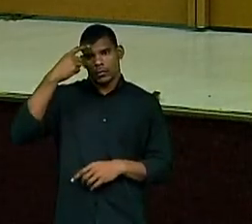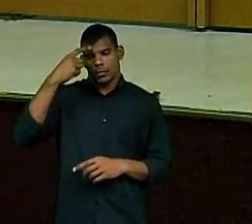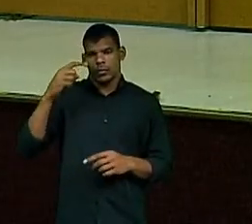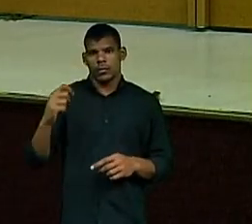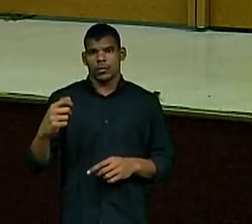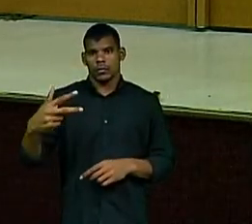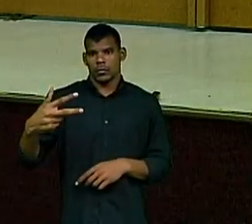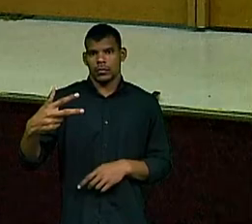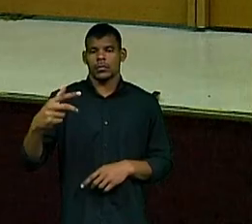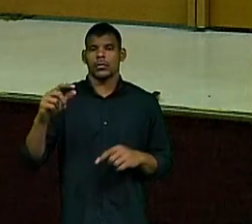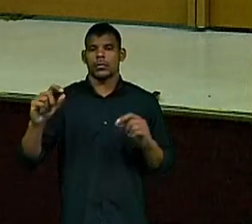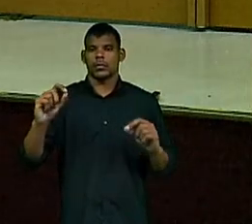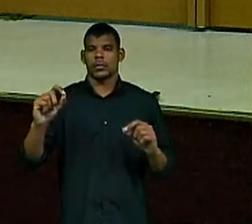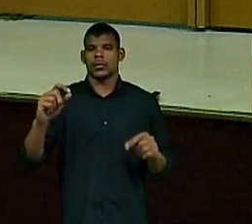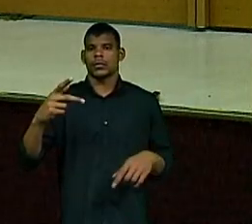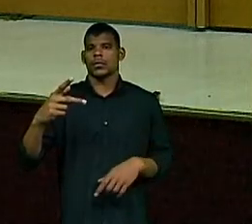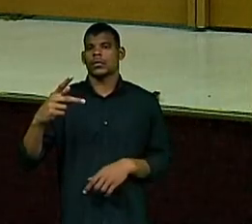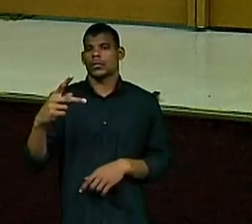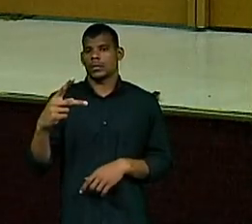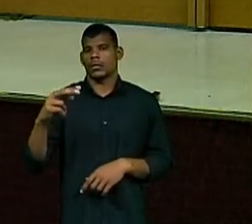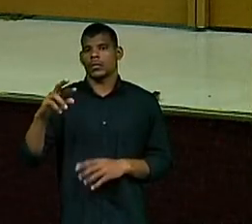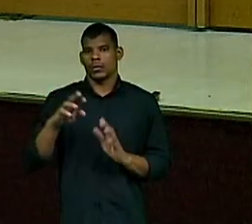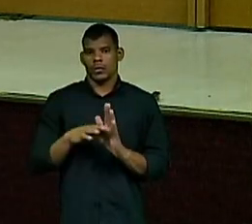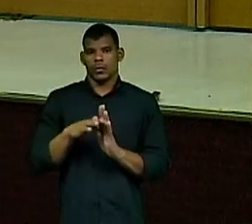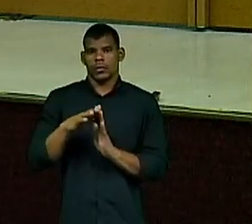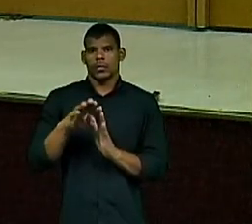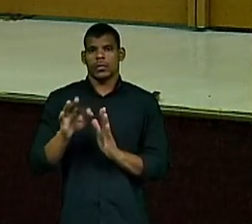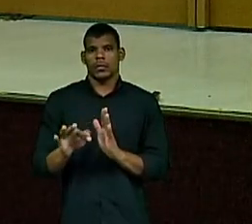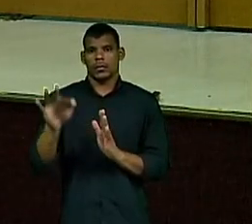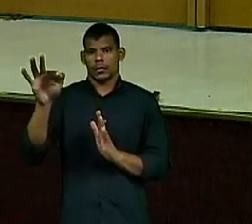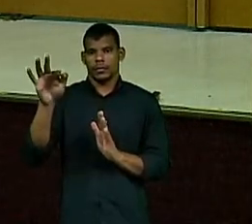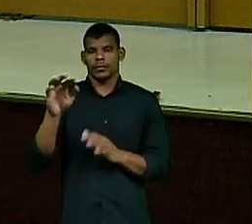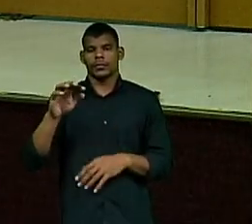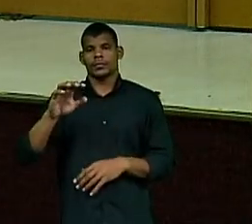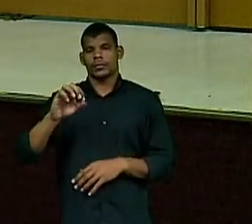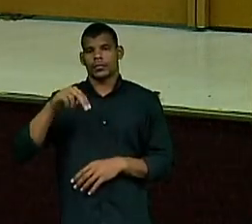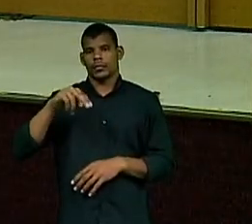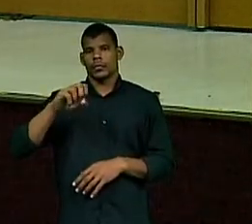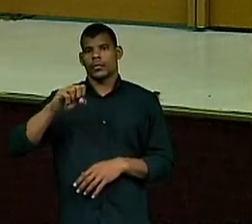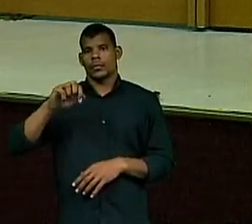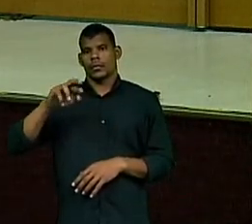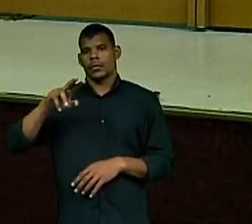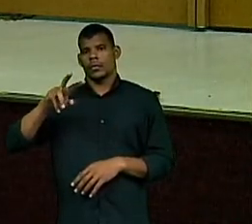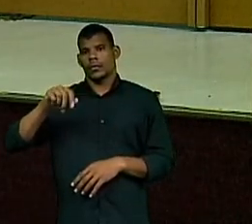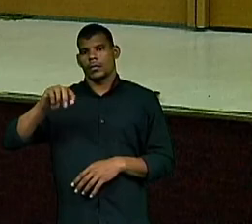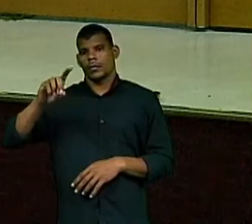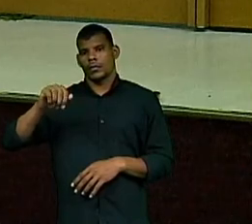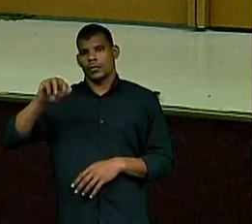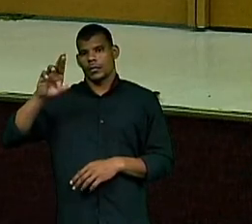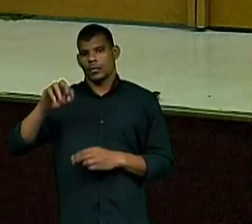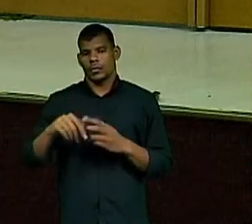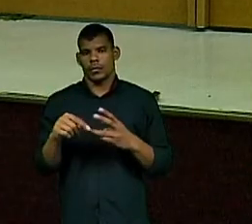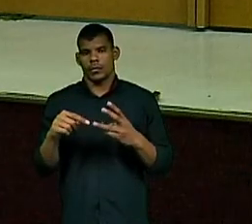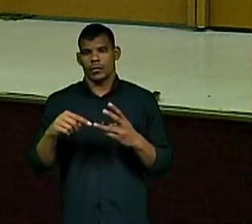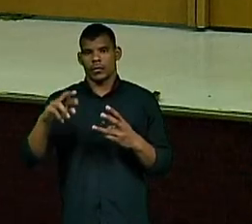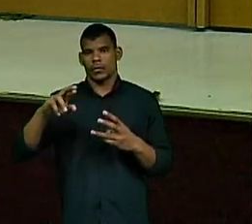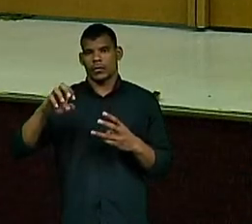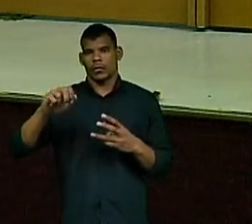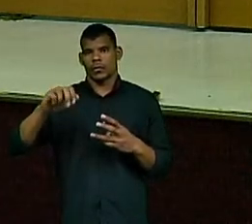pensamento Progressista tem um pensamento conservador e tem um pensamento reacionário